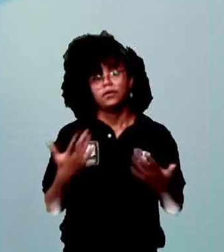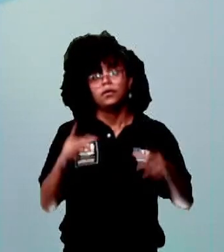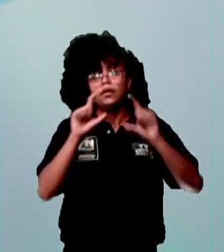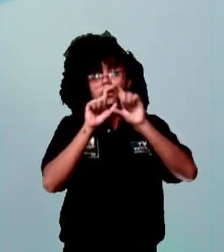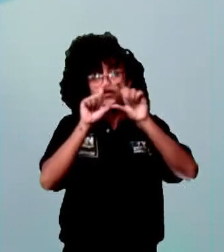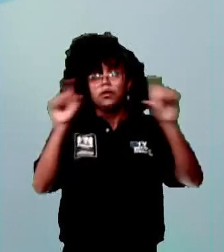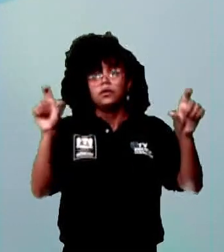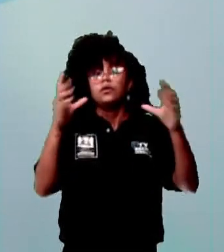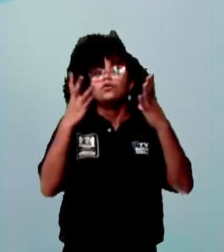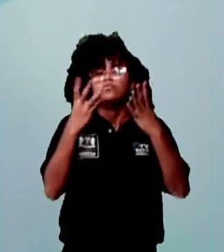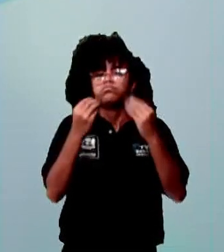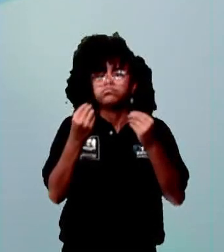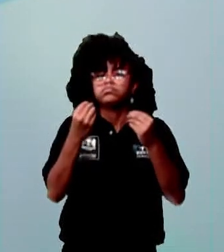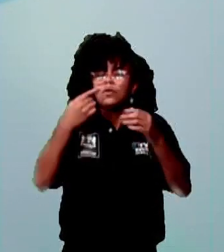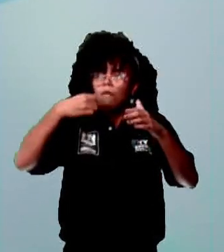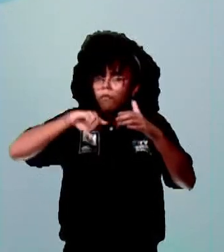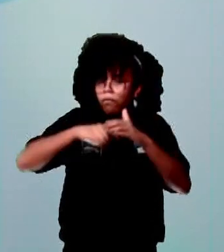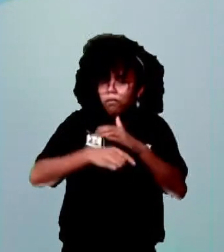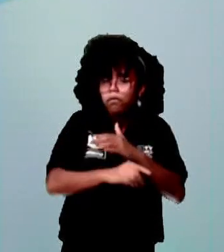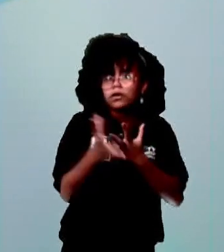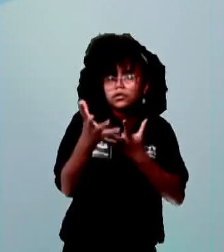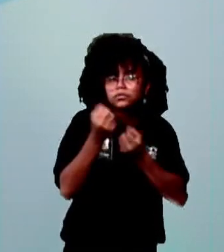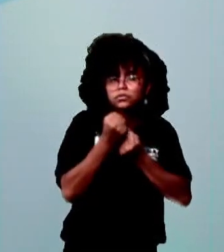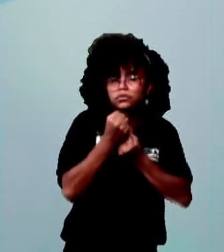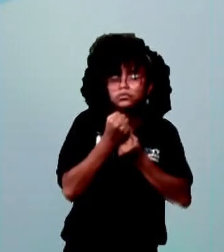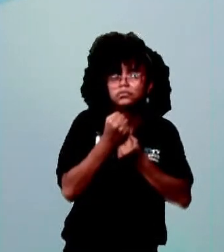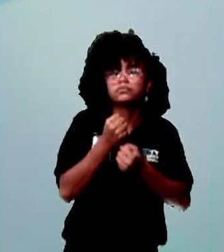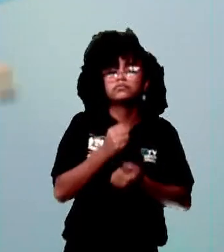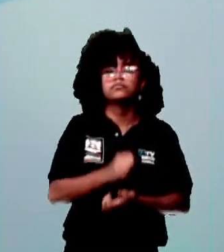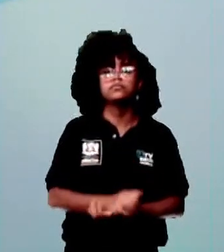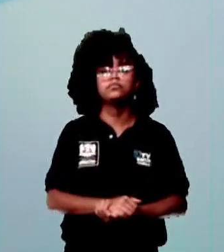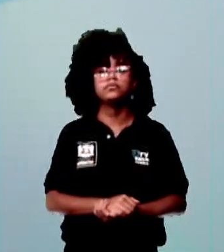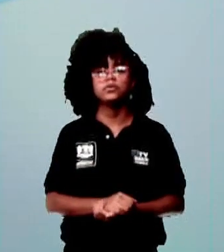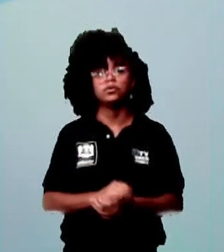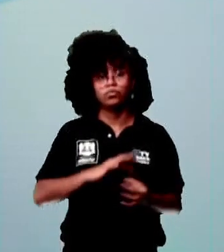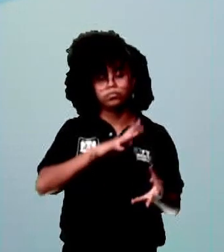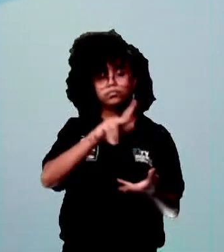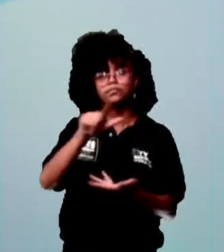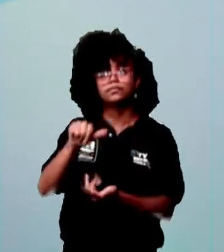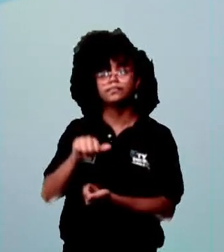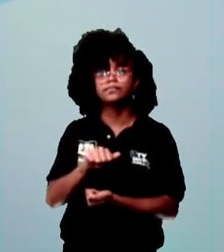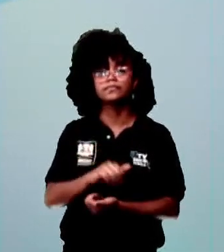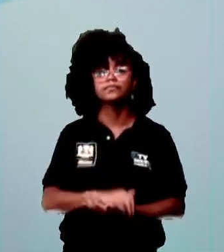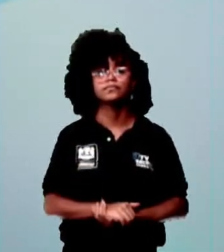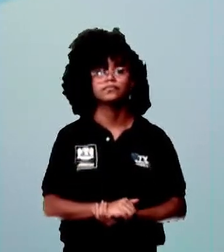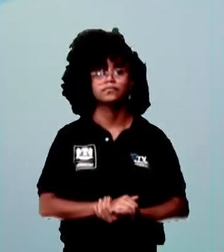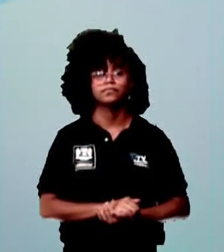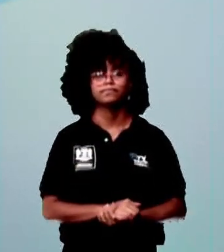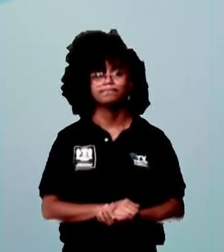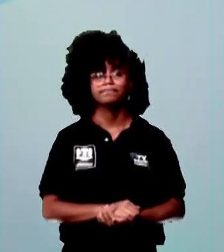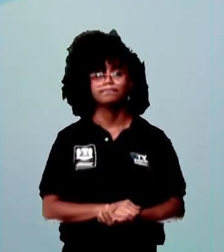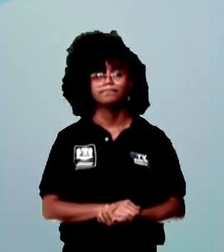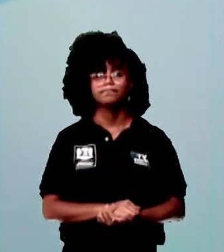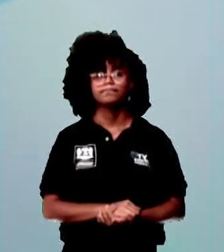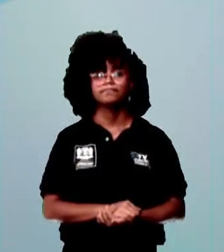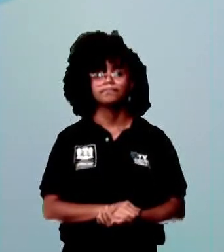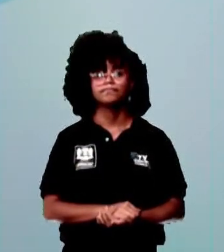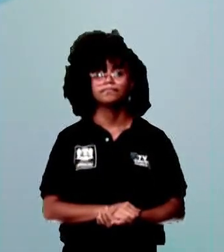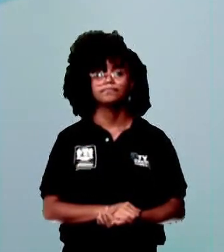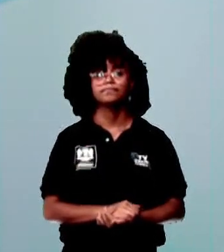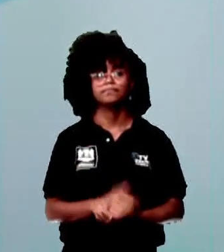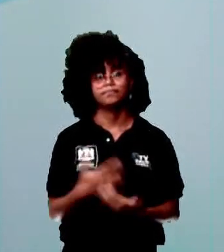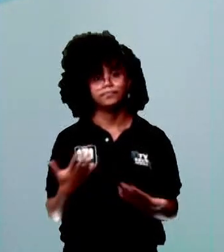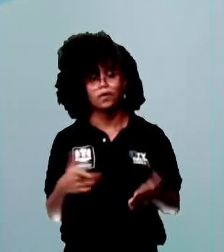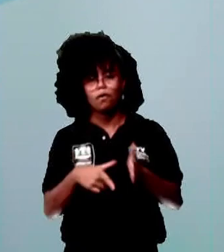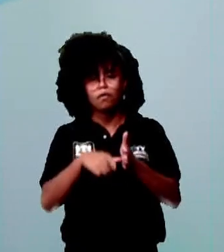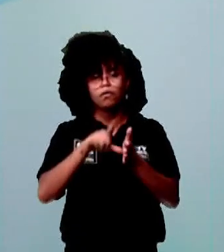gênero extremamente difundido e aceito, não é, mundialmente. Bom, antes de